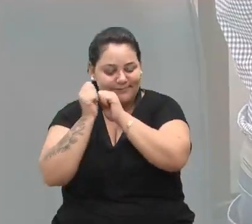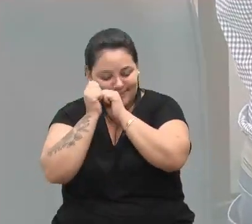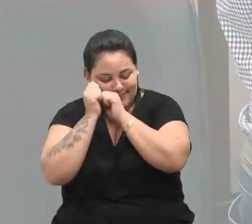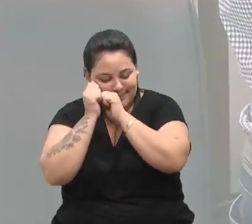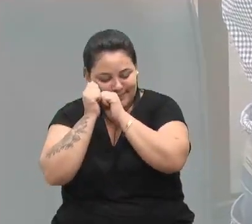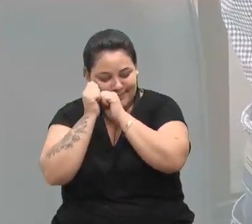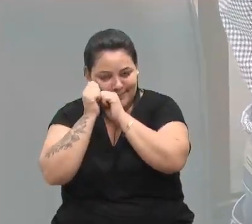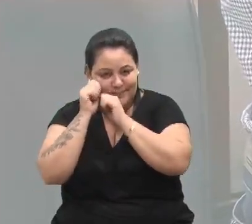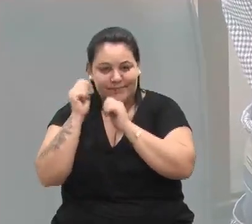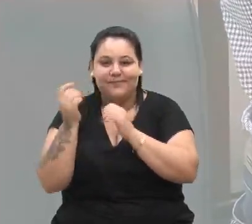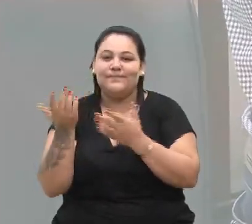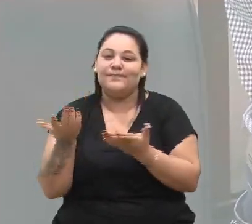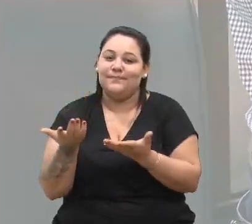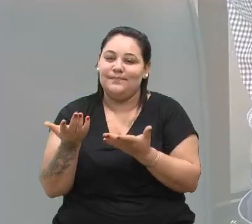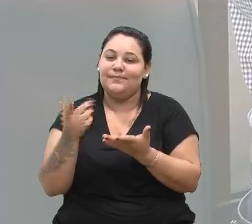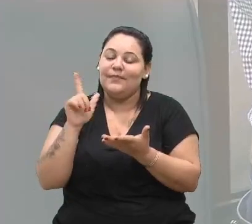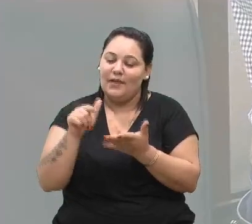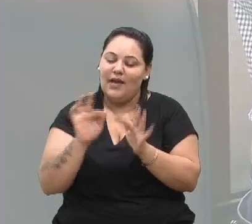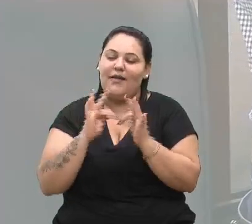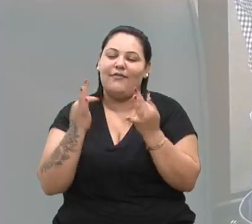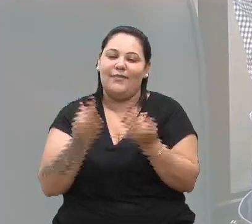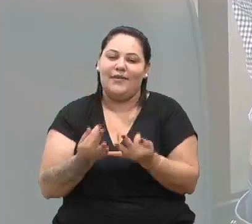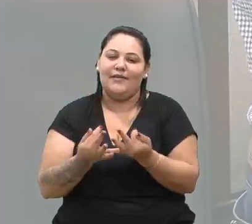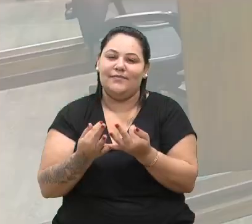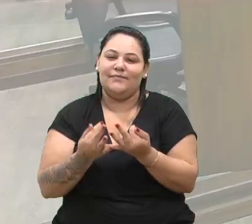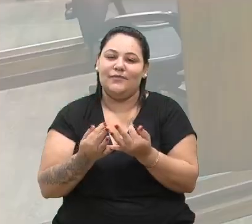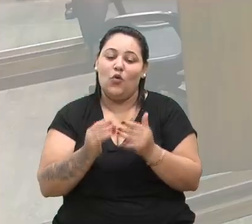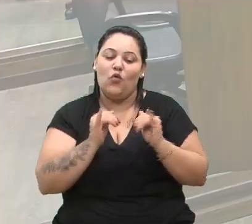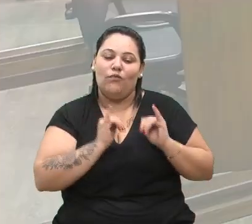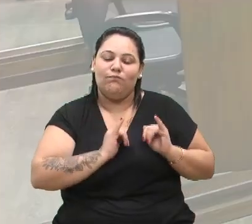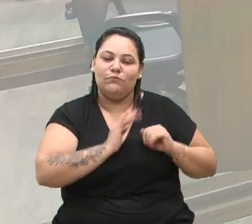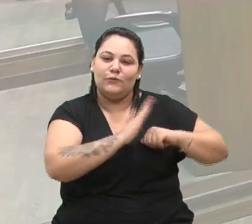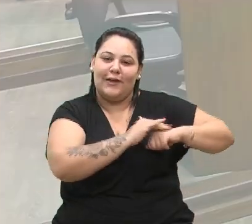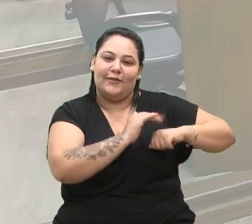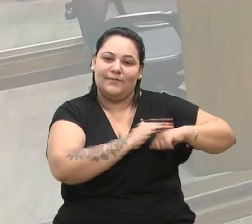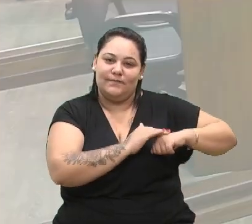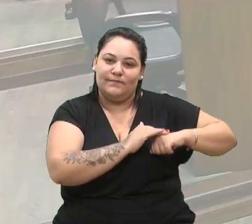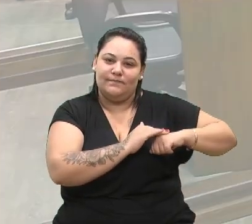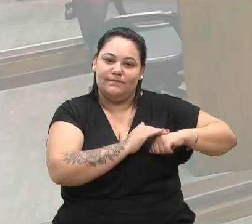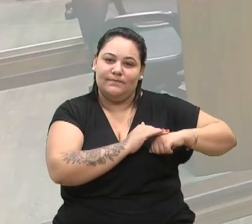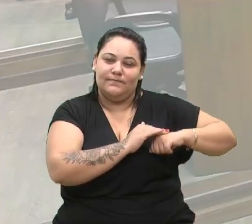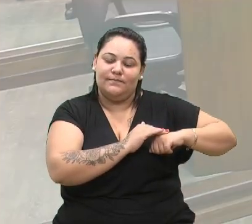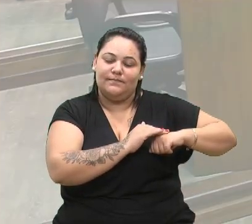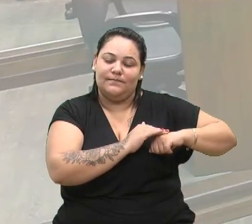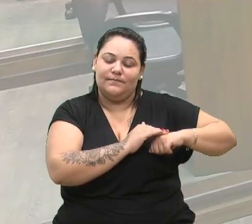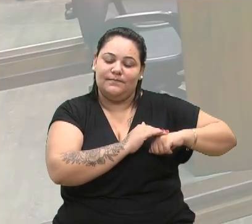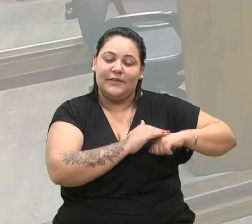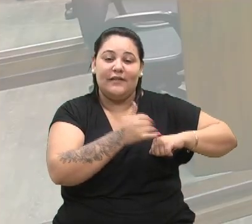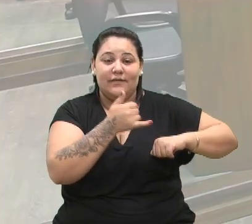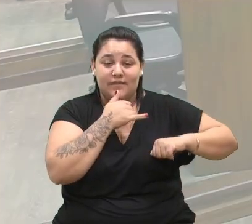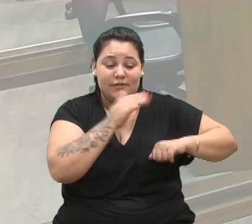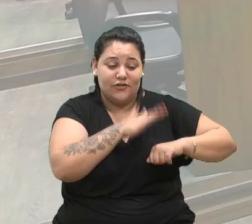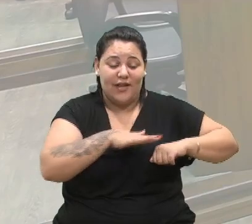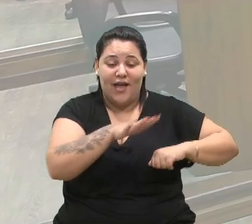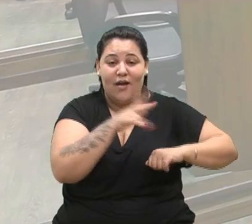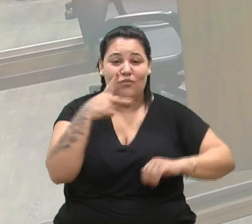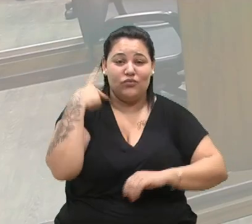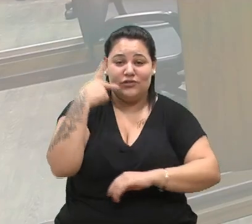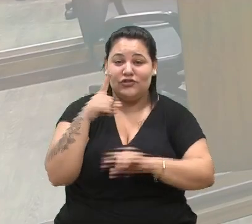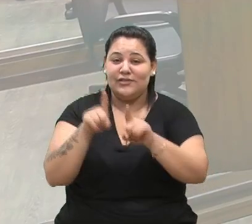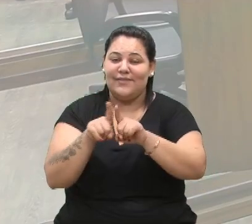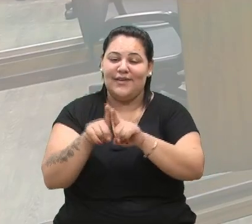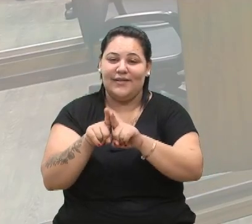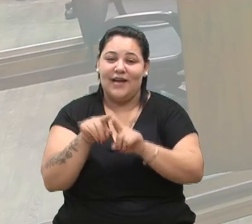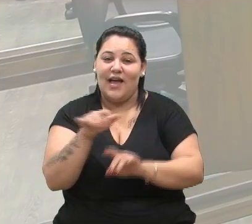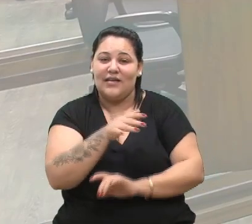dia a dia é a família. E nesse lado político, infelizmente, a gente acaba